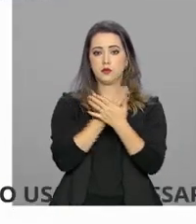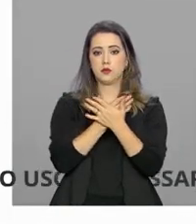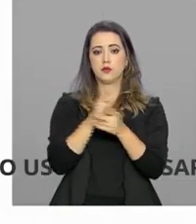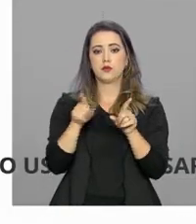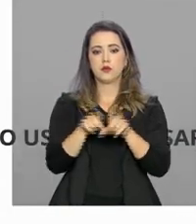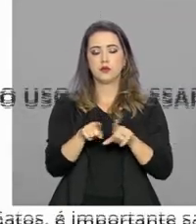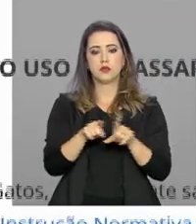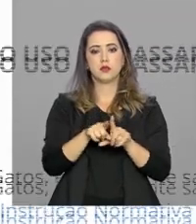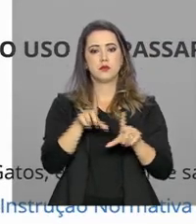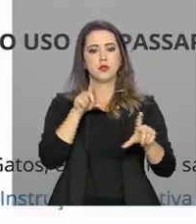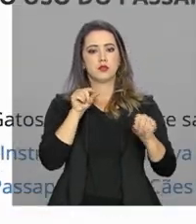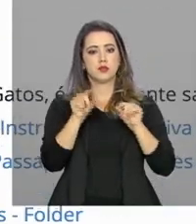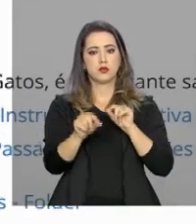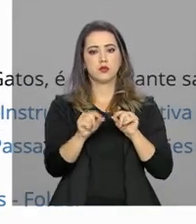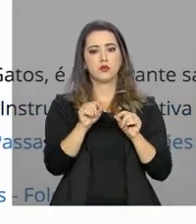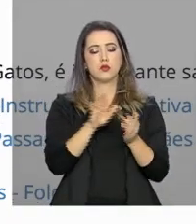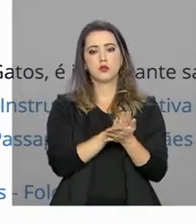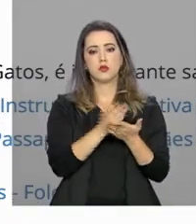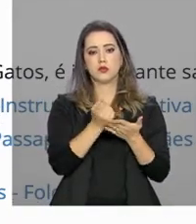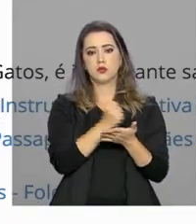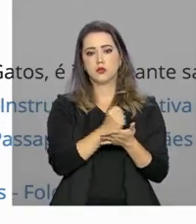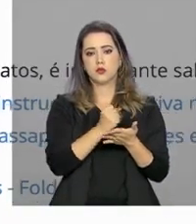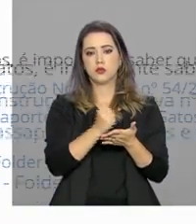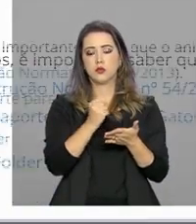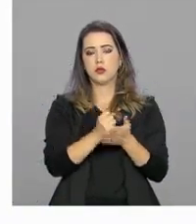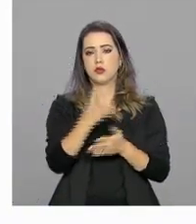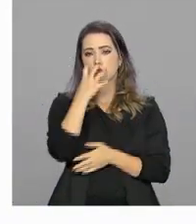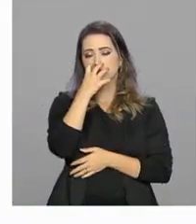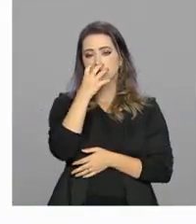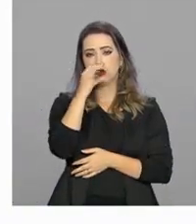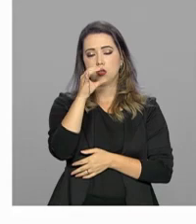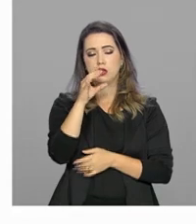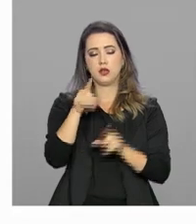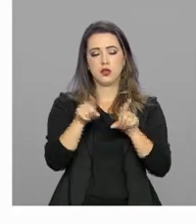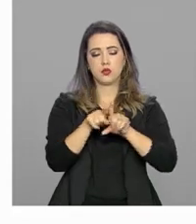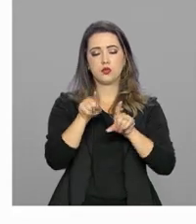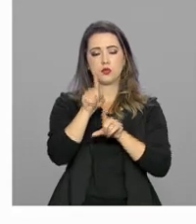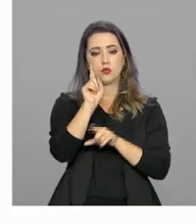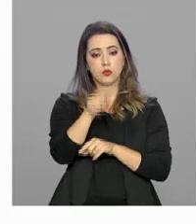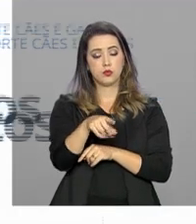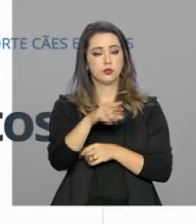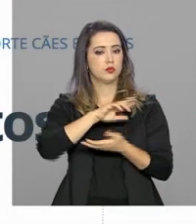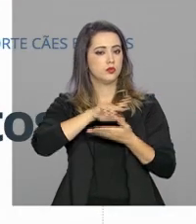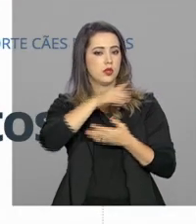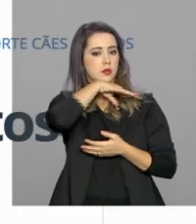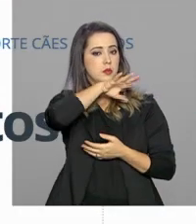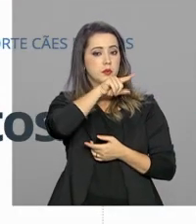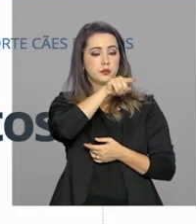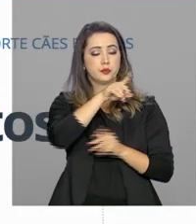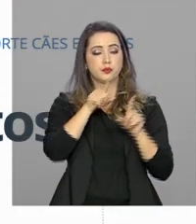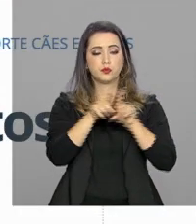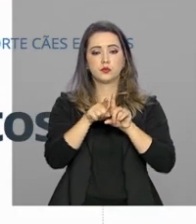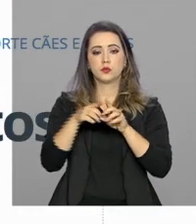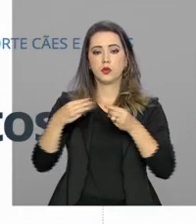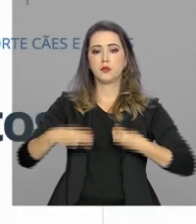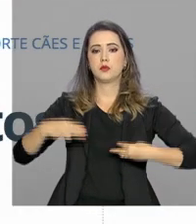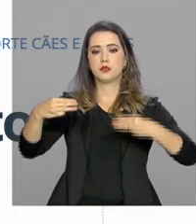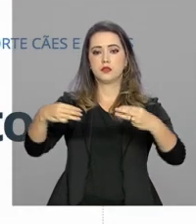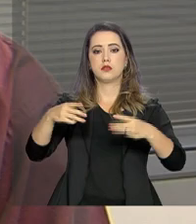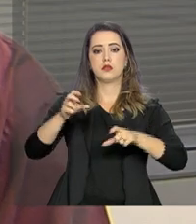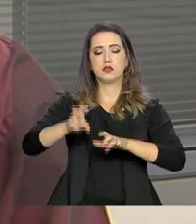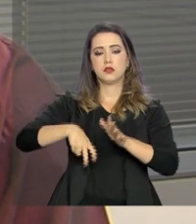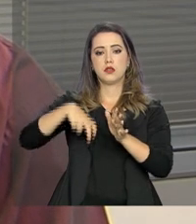há também a opção de tirar o passaporte para trânsito de cães e gatos o documento emitido pelo ministério da agricultura sem